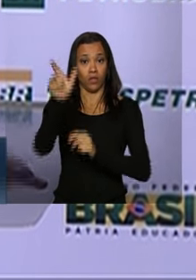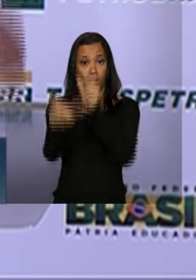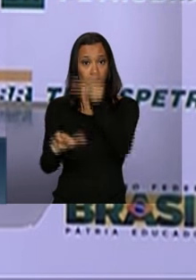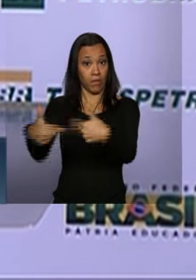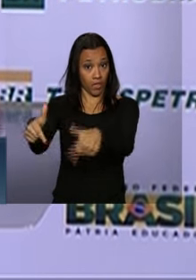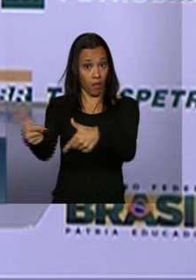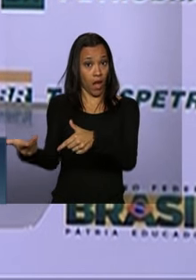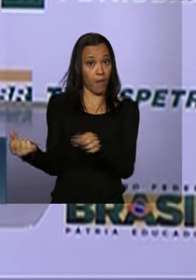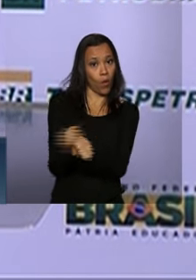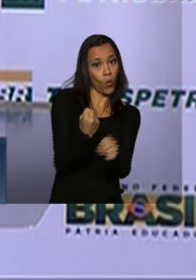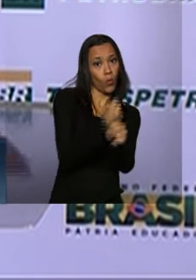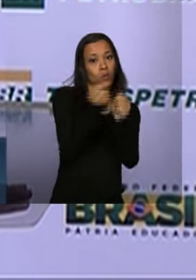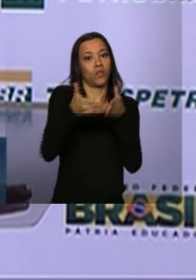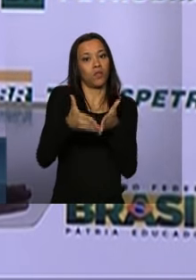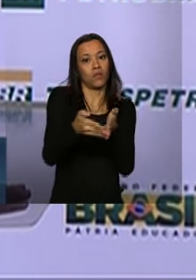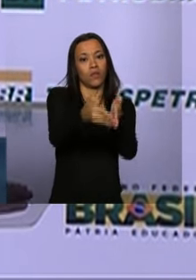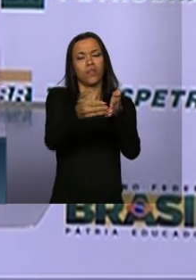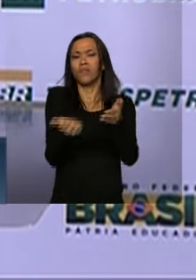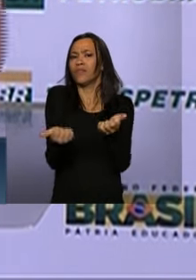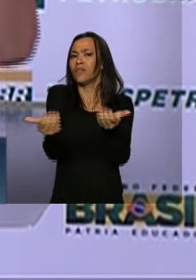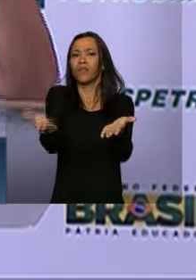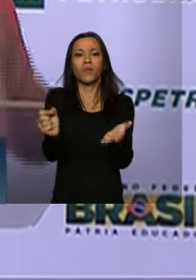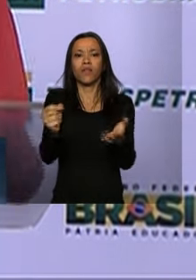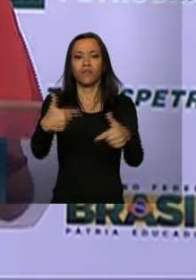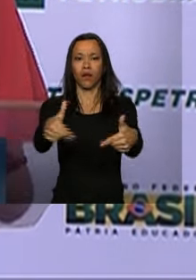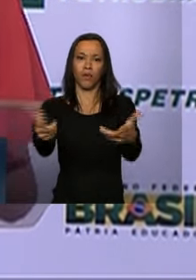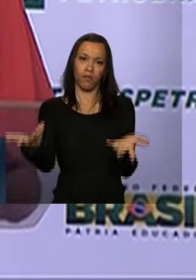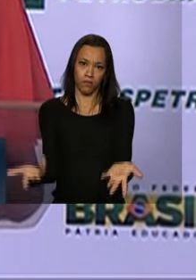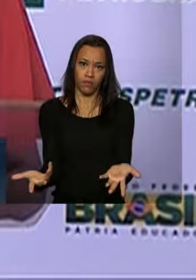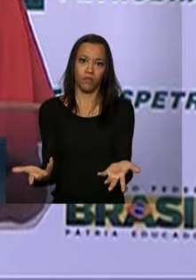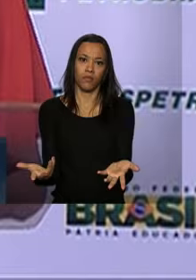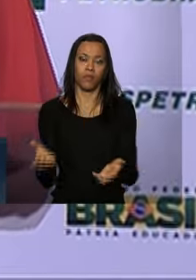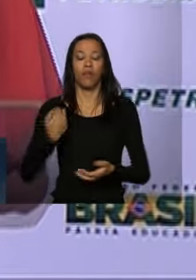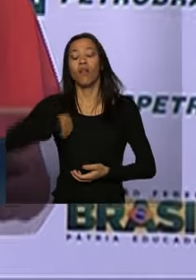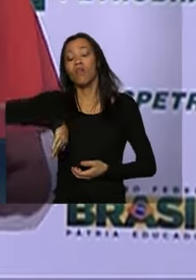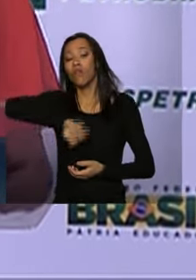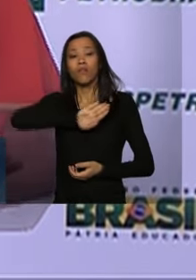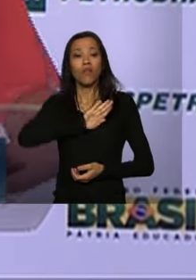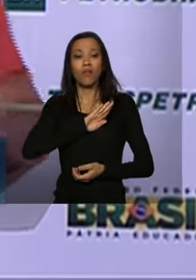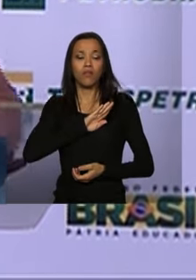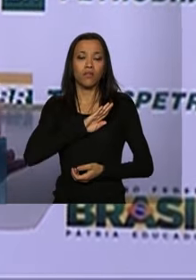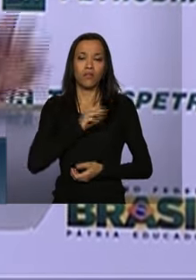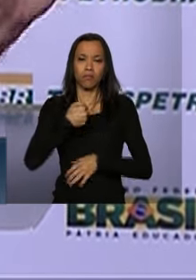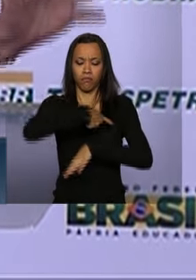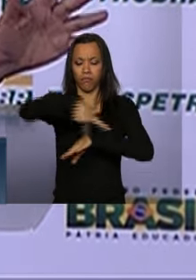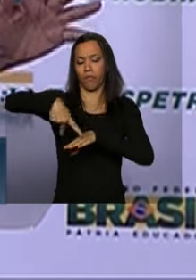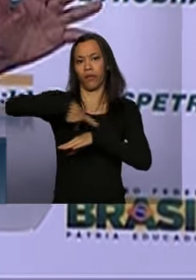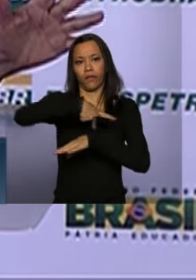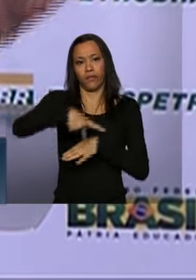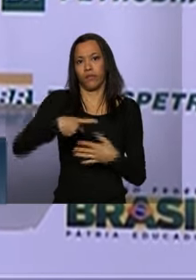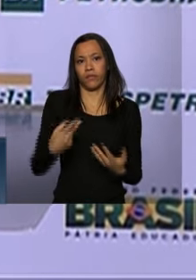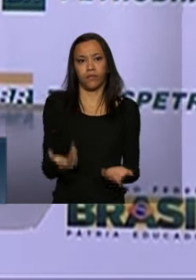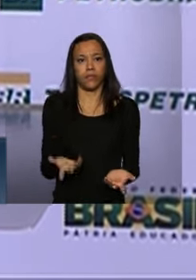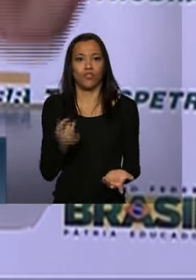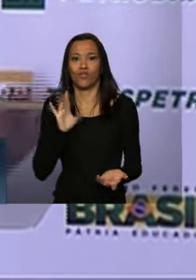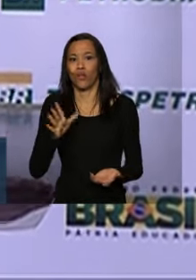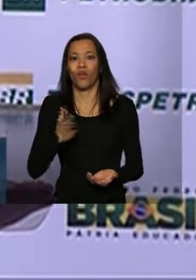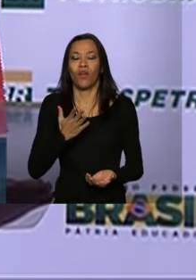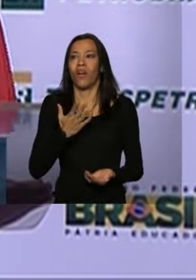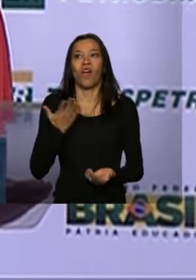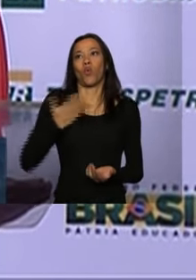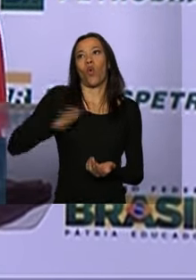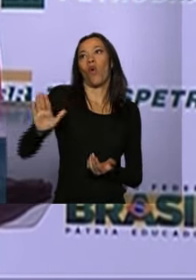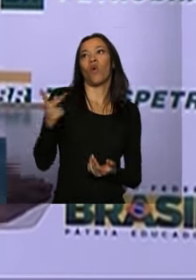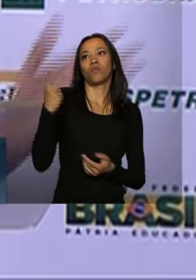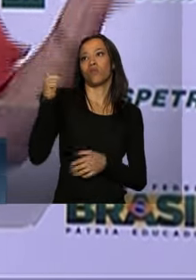Brasil emprego e renda. Nós não somos um país que não gosta dos outros